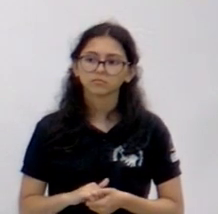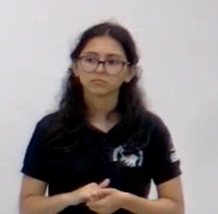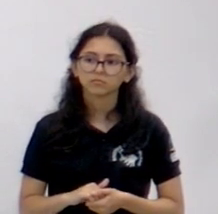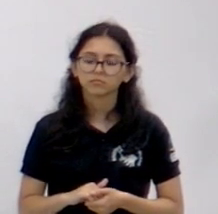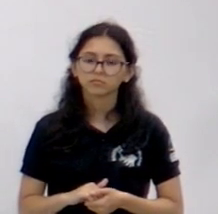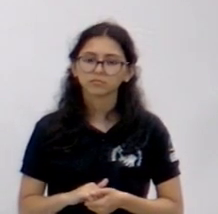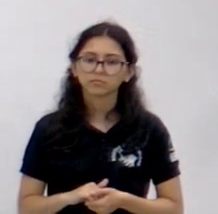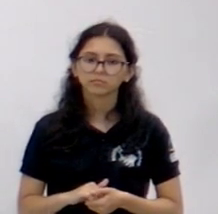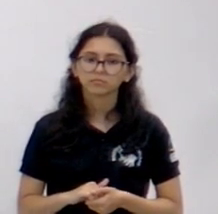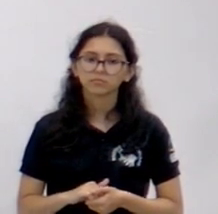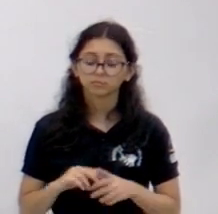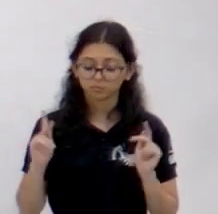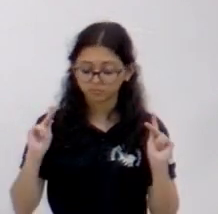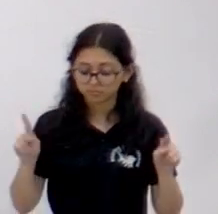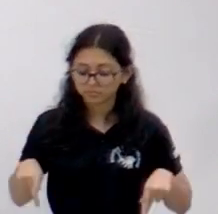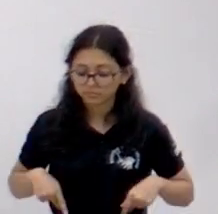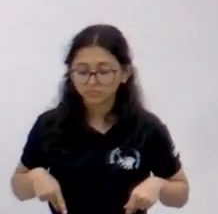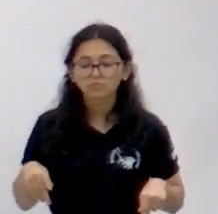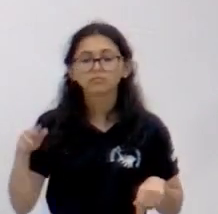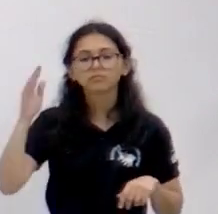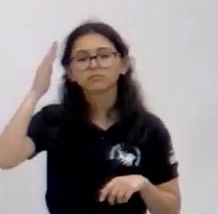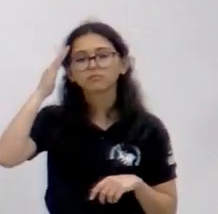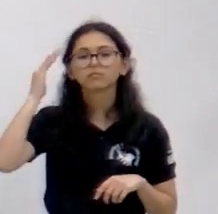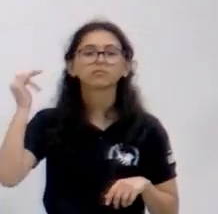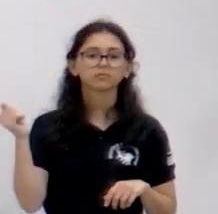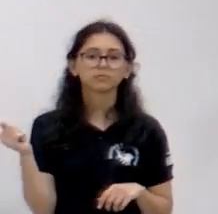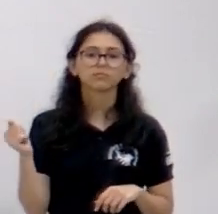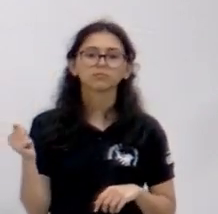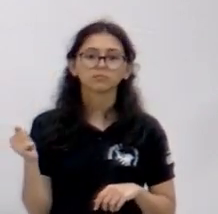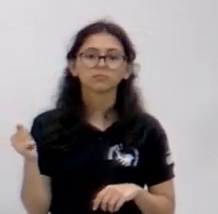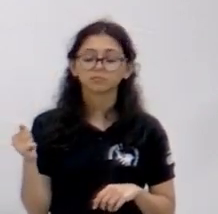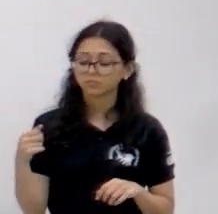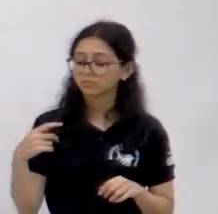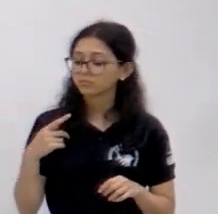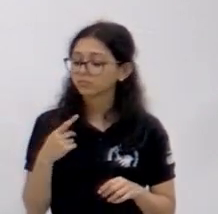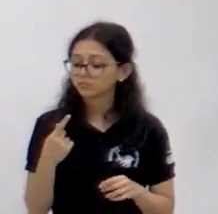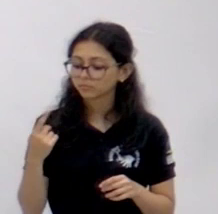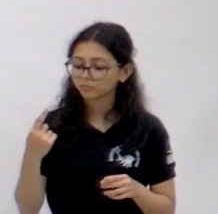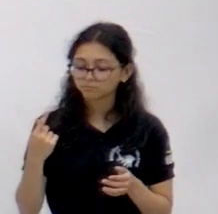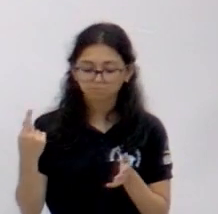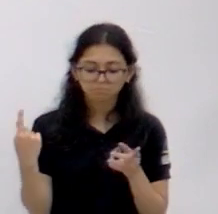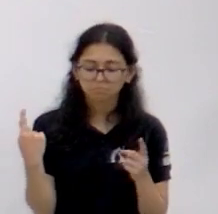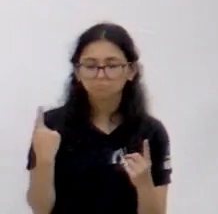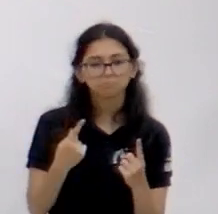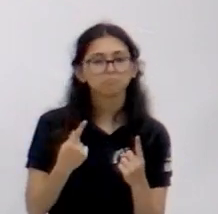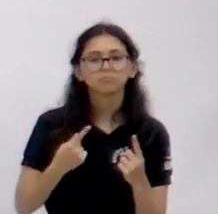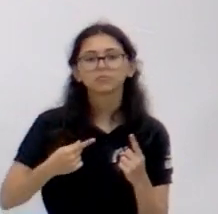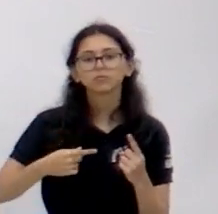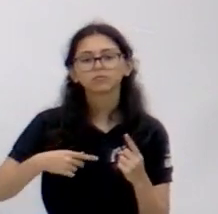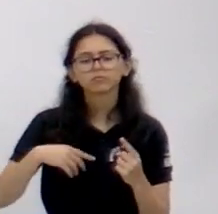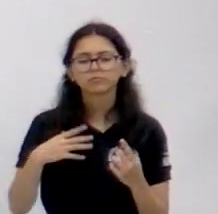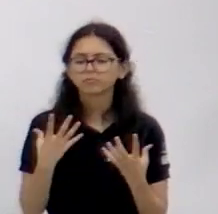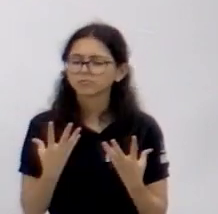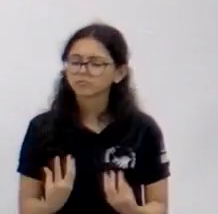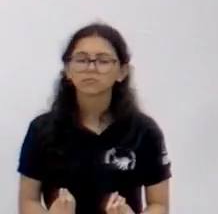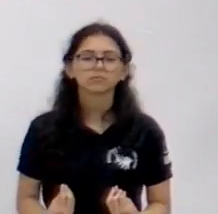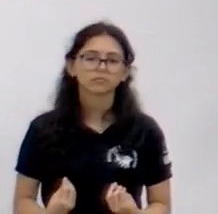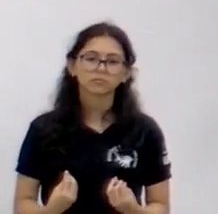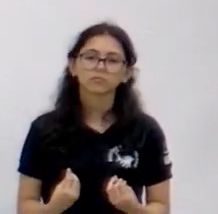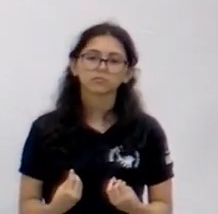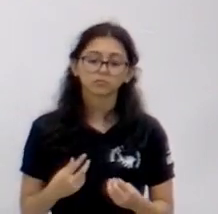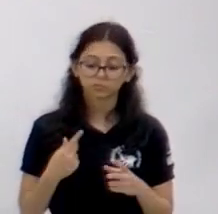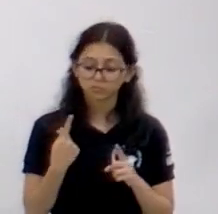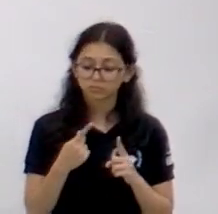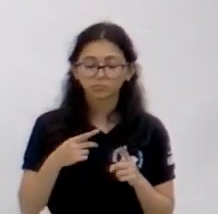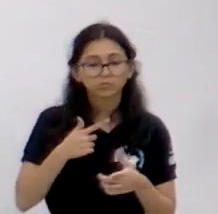Aquele homem percebia claramente a sua fraqueza, a sua fragilidade, a sua vulnerabilidade. E tudo isso tinha um